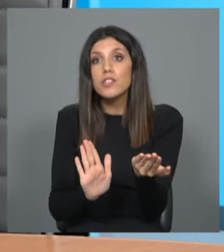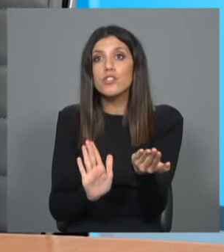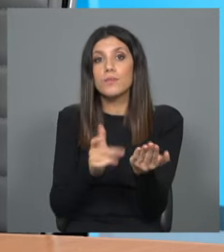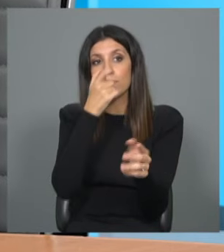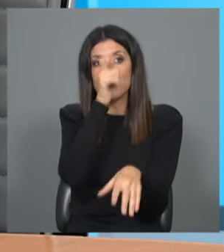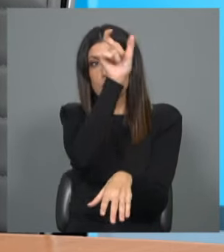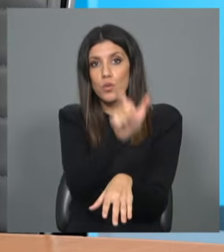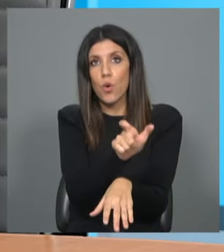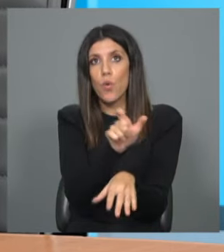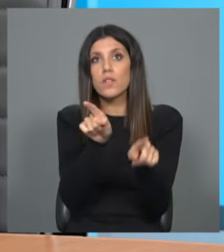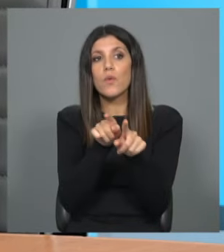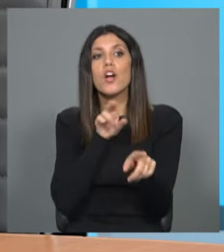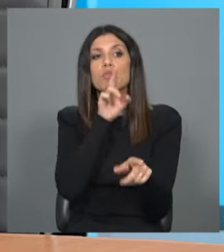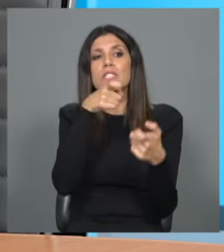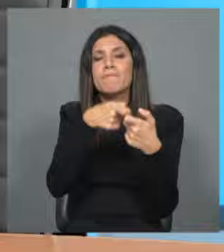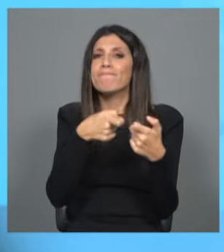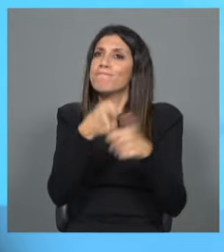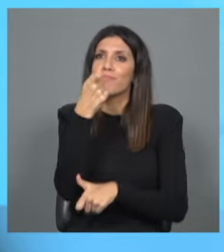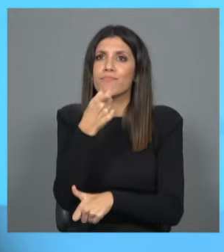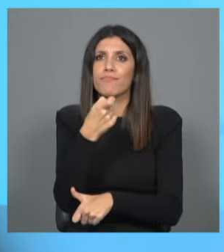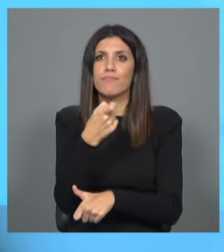ser mal respondidos.